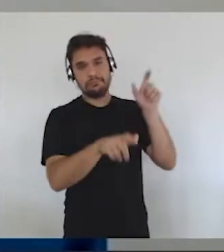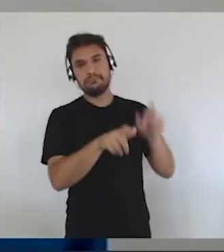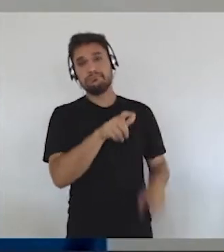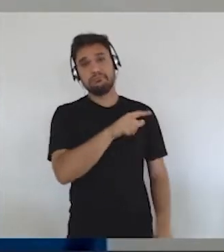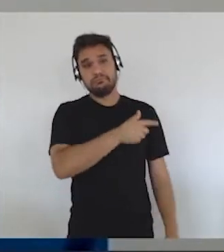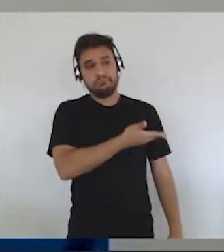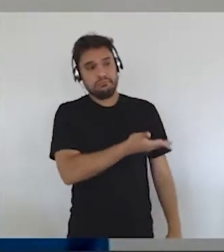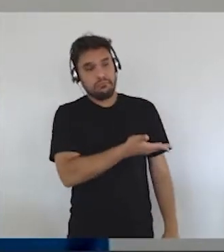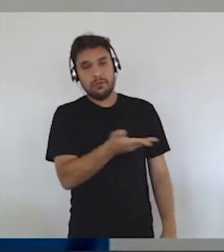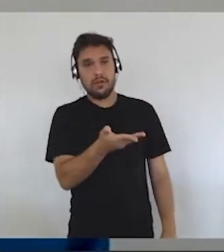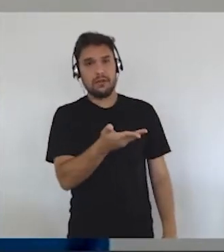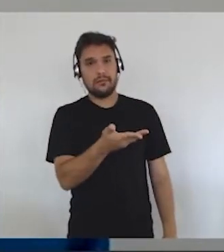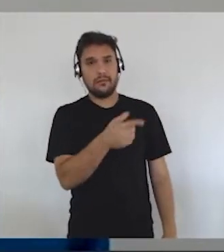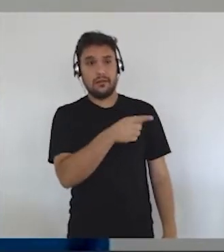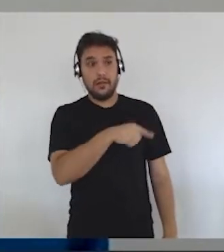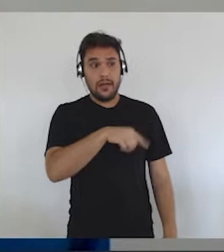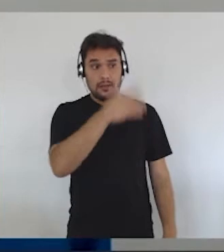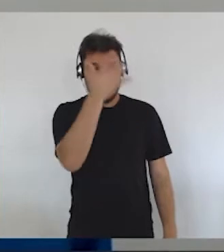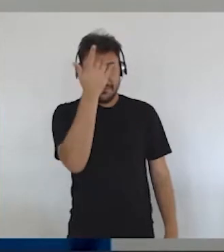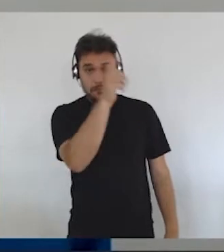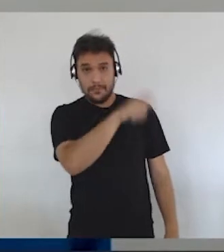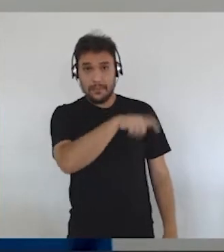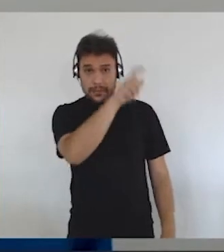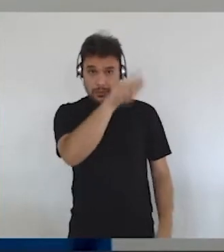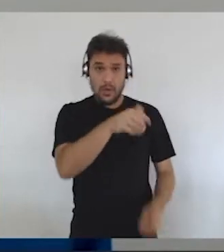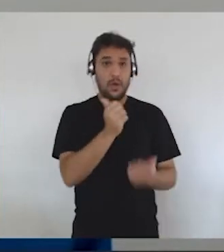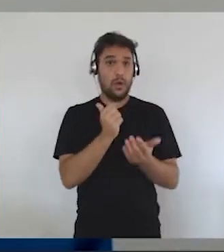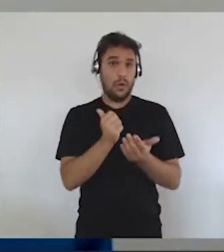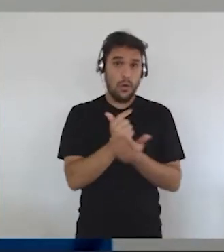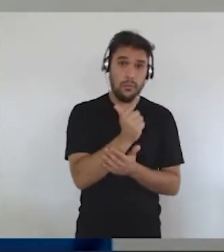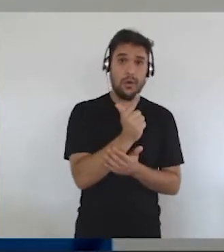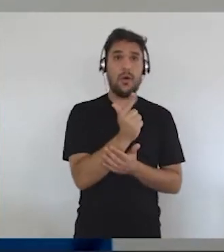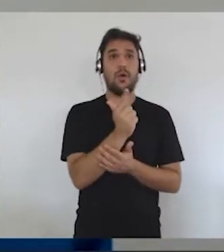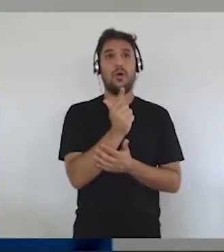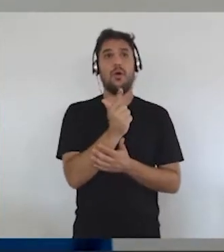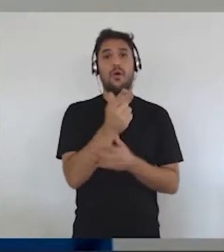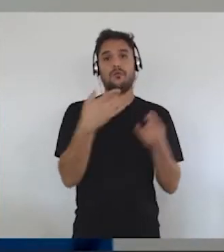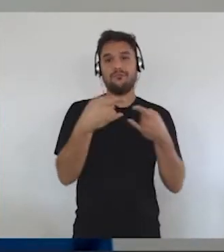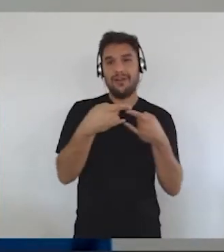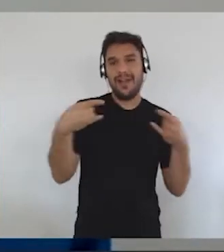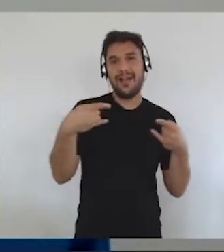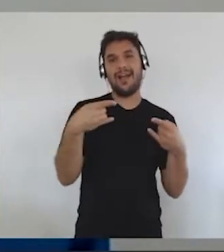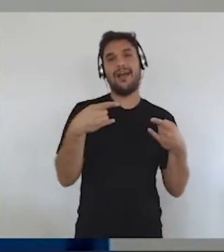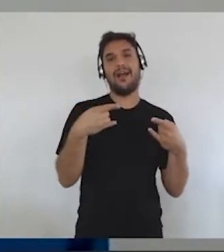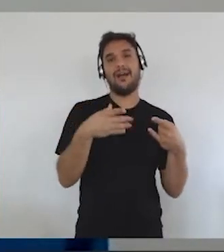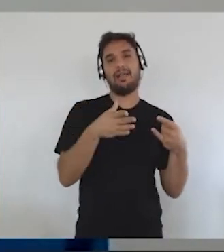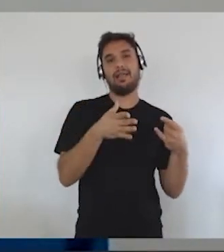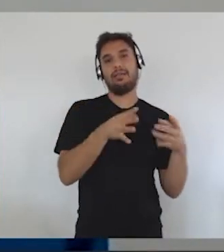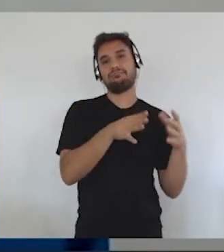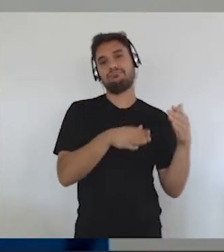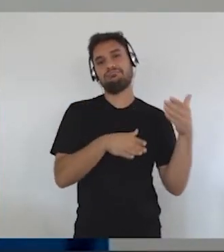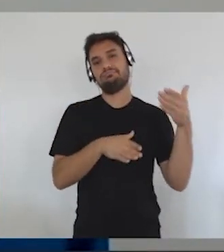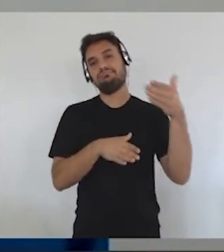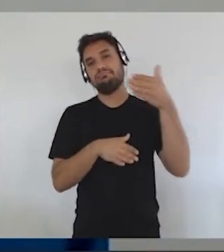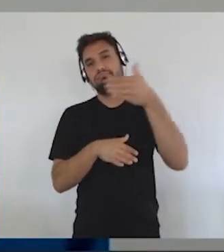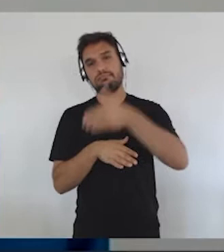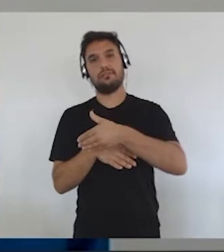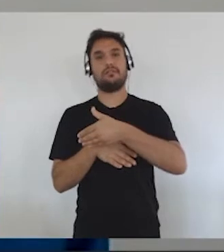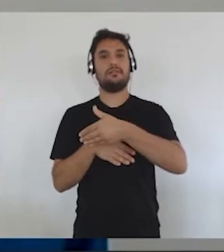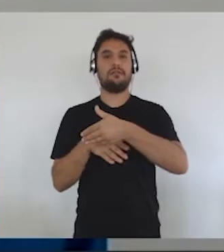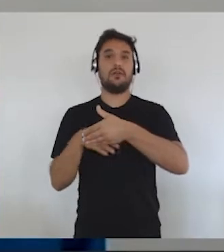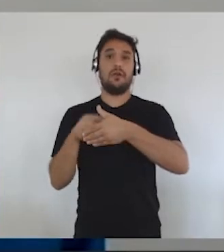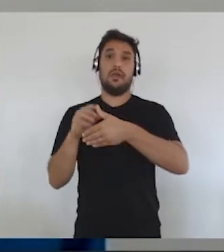pessoas que, de alguma forma, compraram pacotes de turismo, se deslocaram